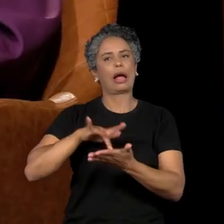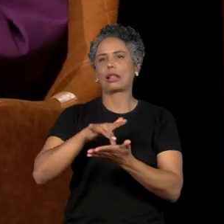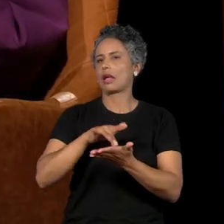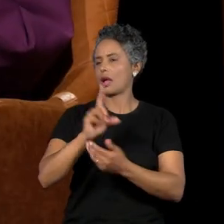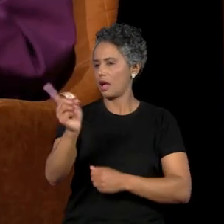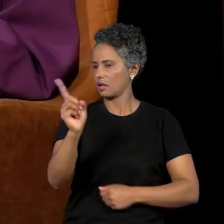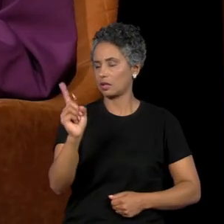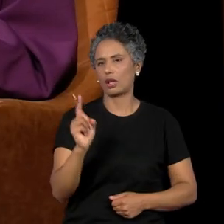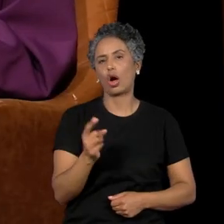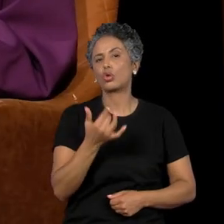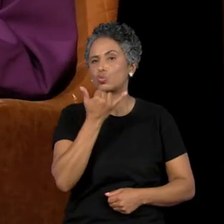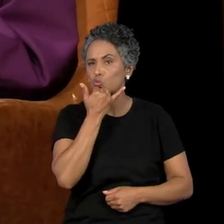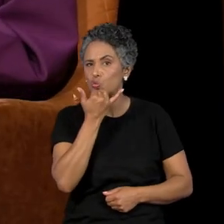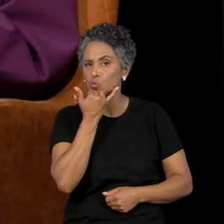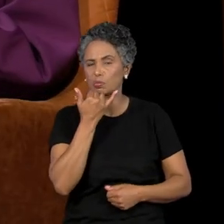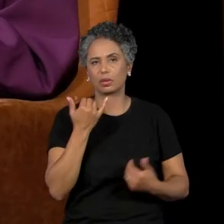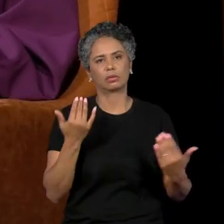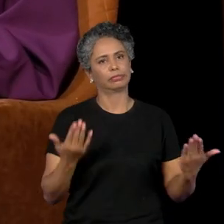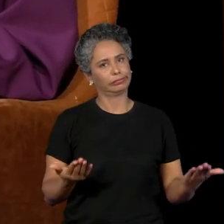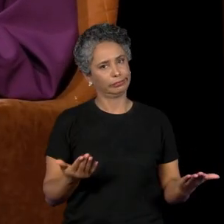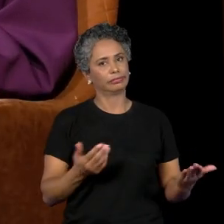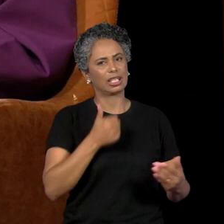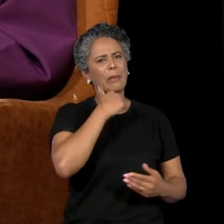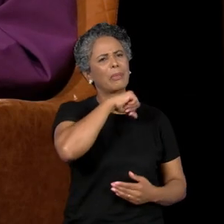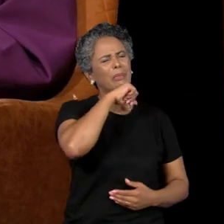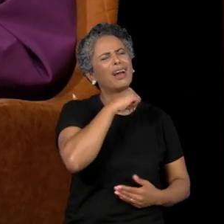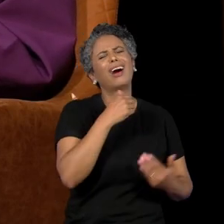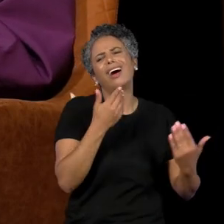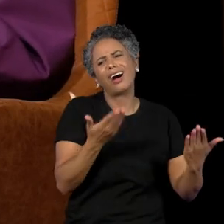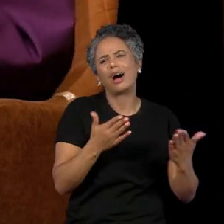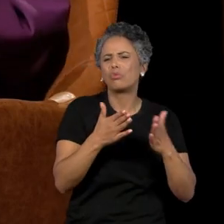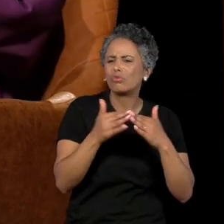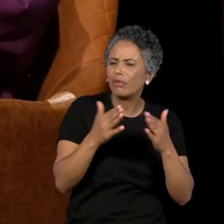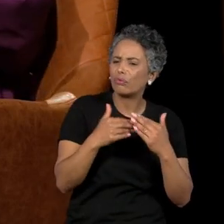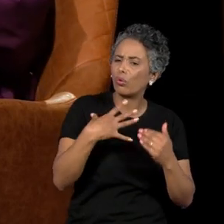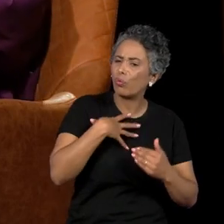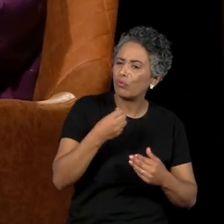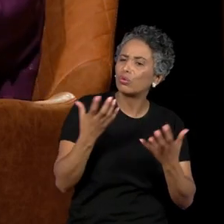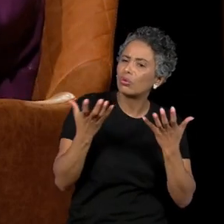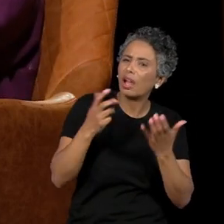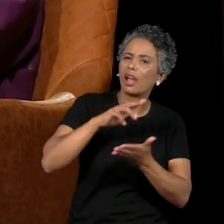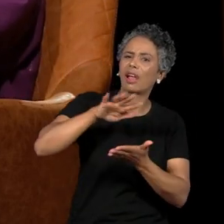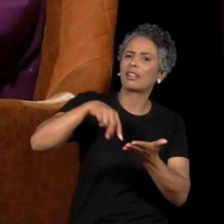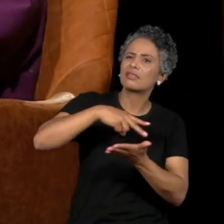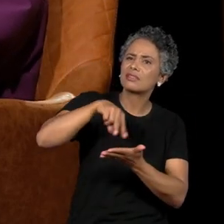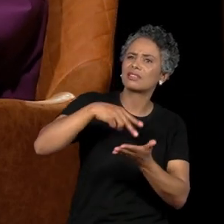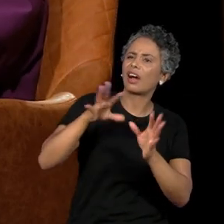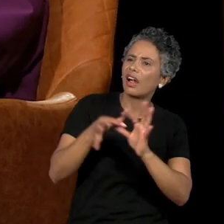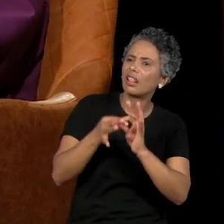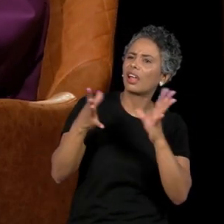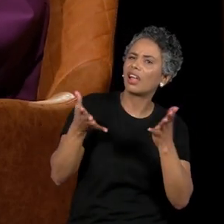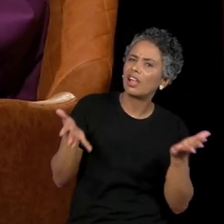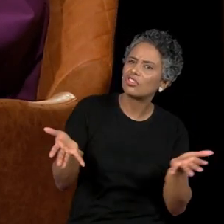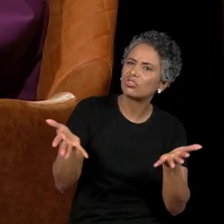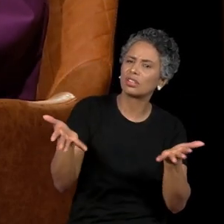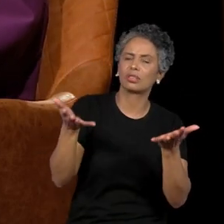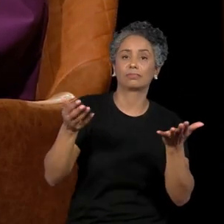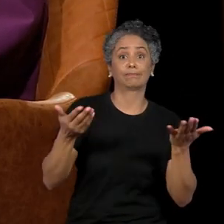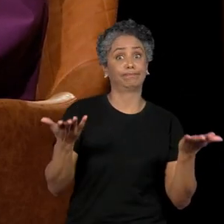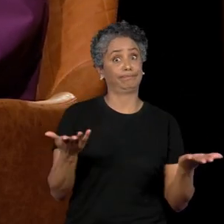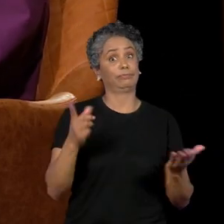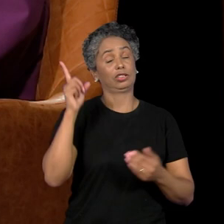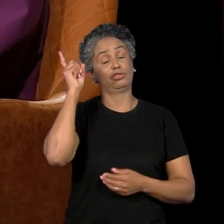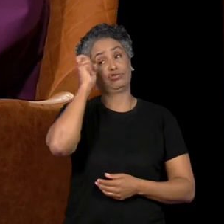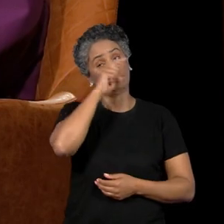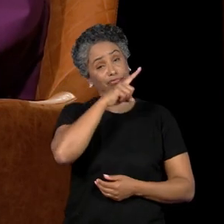gosta, deixa ele fazer dança, deixa ele fazer dança. E esse foi um drama que foi se